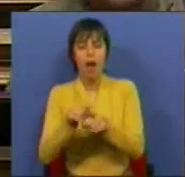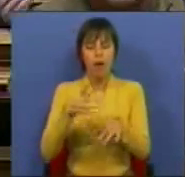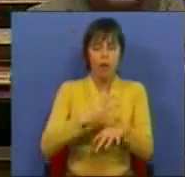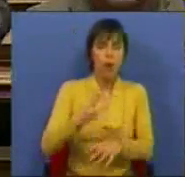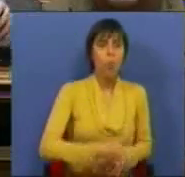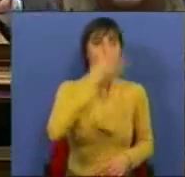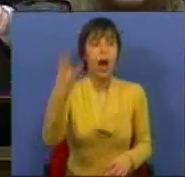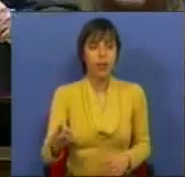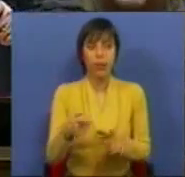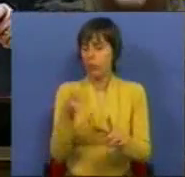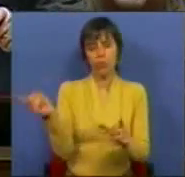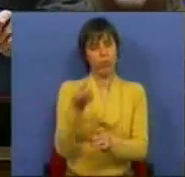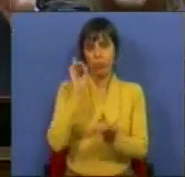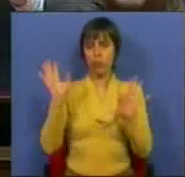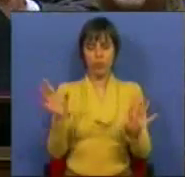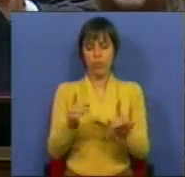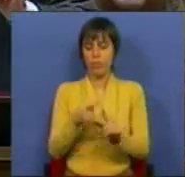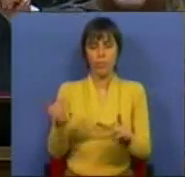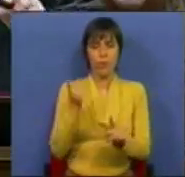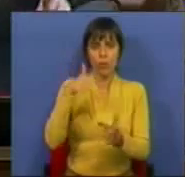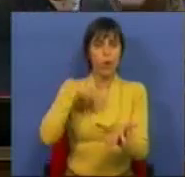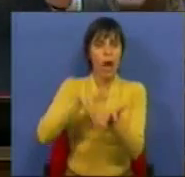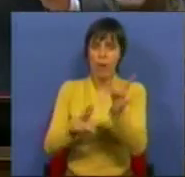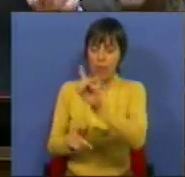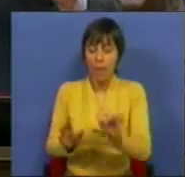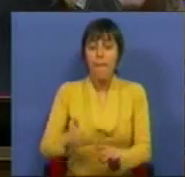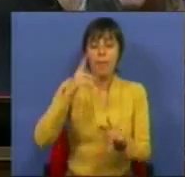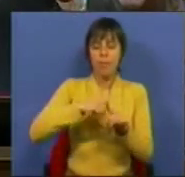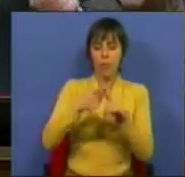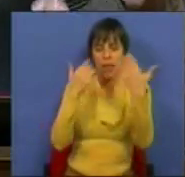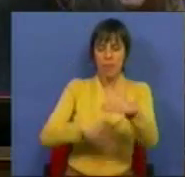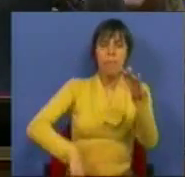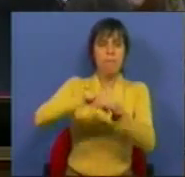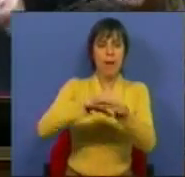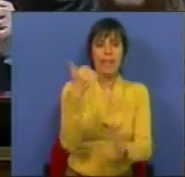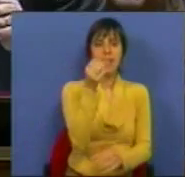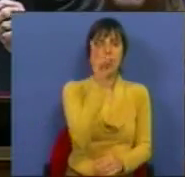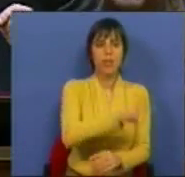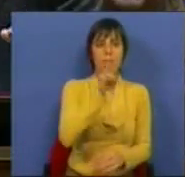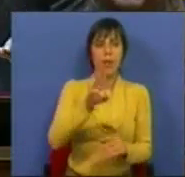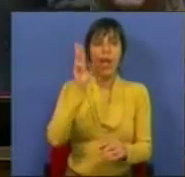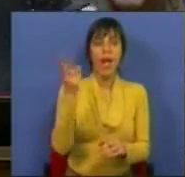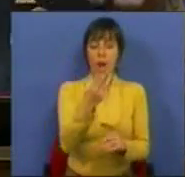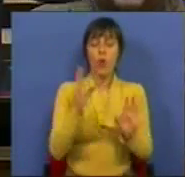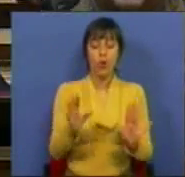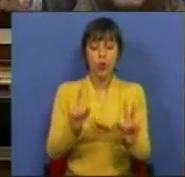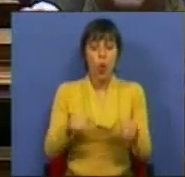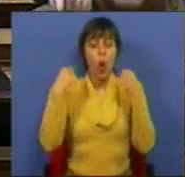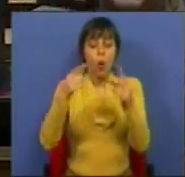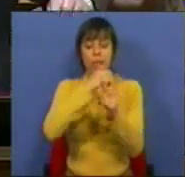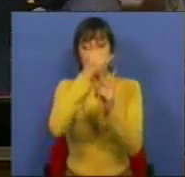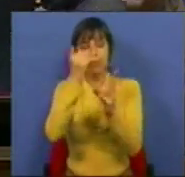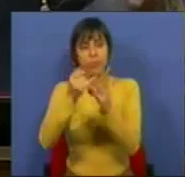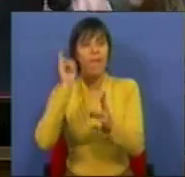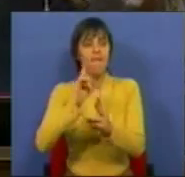durante 4 anos. Assim não é. Não foi isso que aprovámos. No primeiro ano há um limite máximo de 50 milhões de euros. Nos outros anos